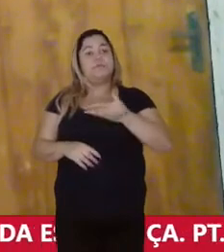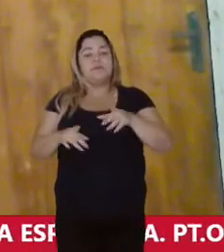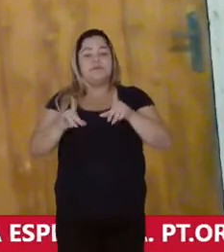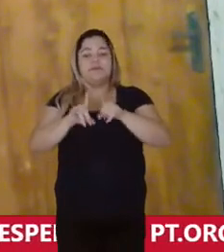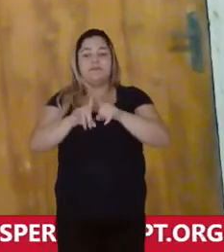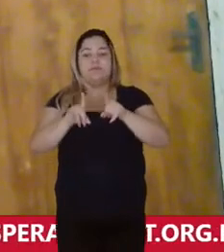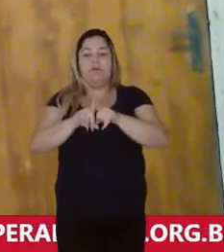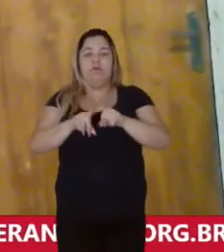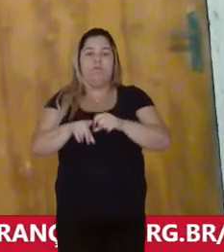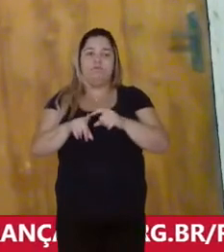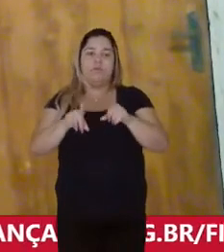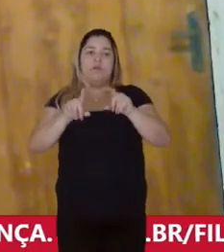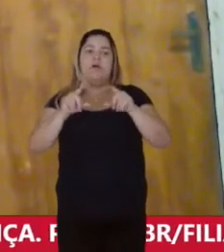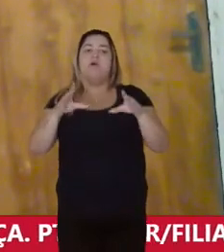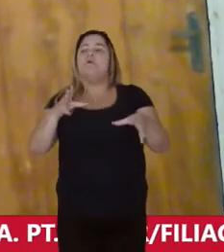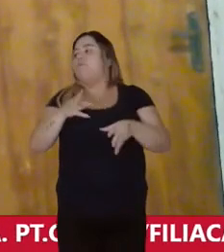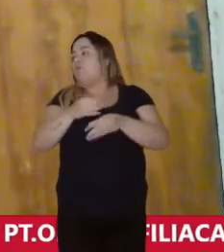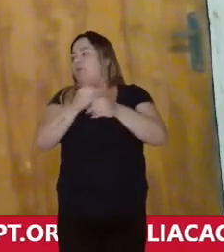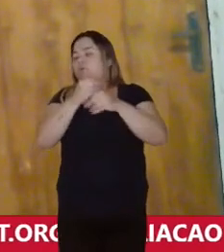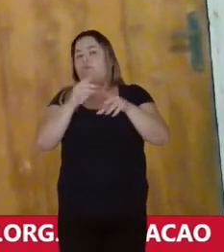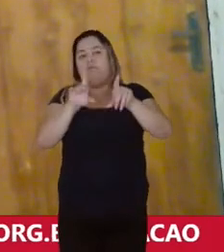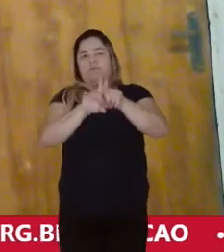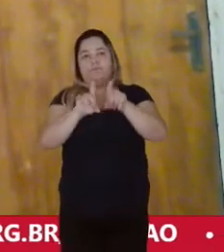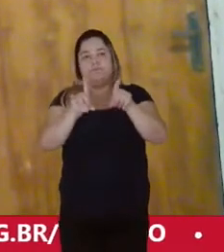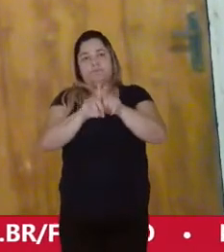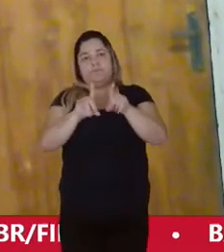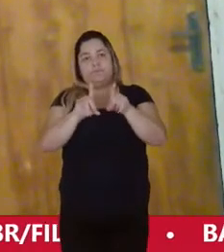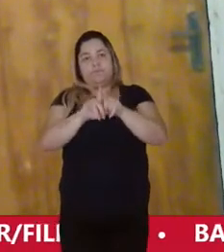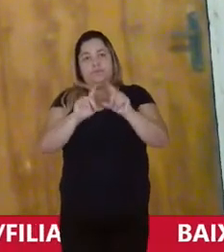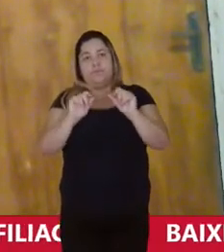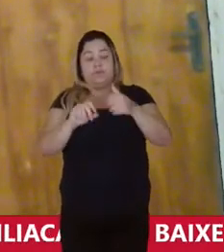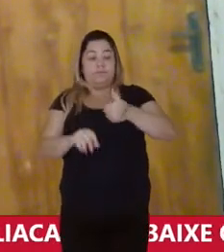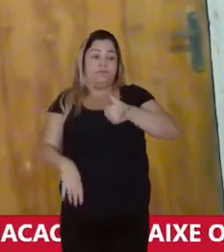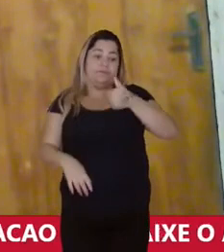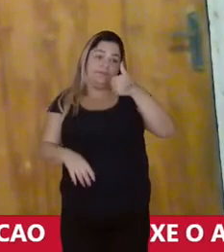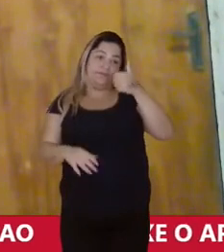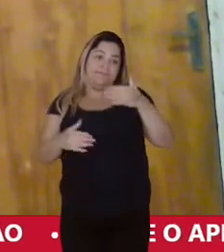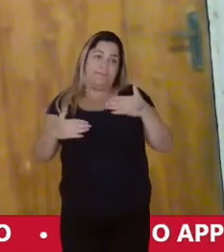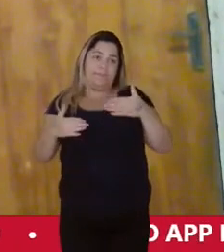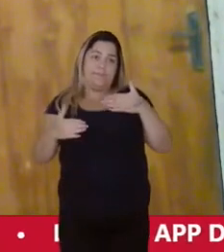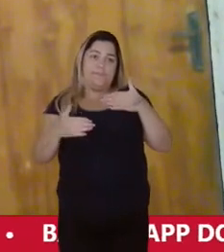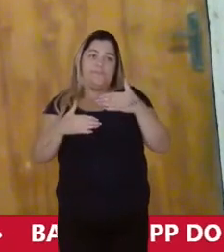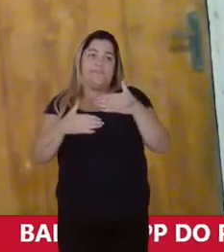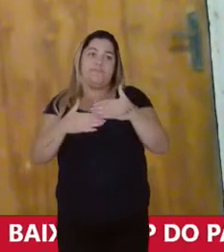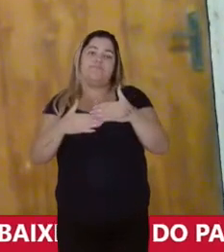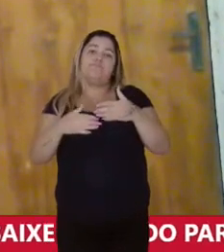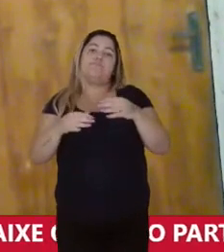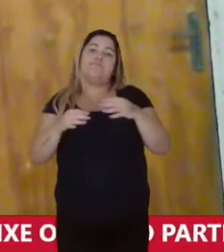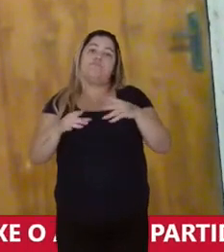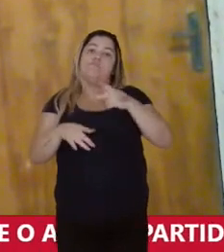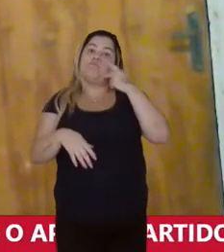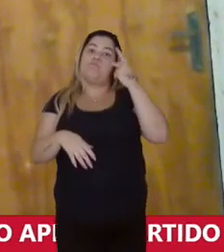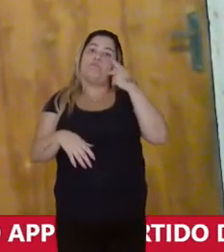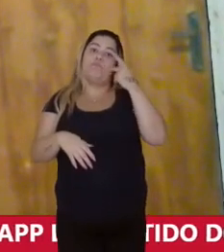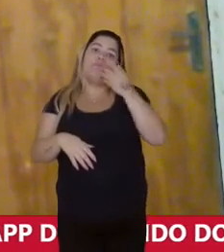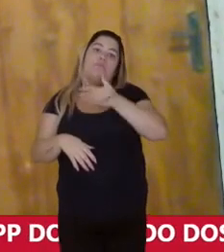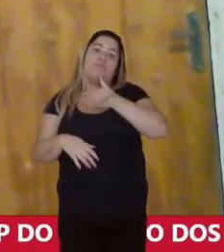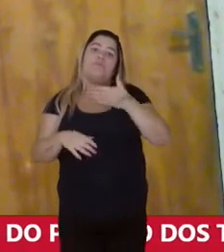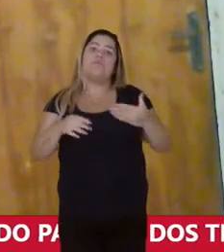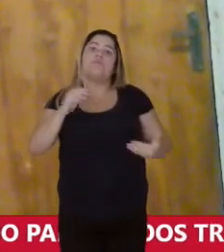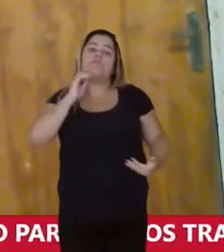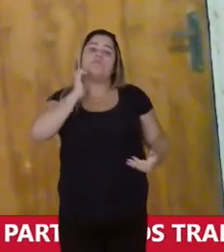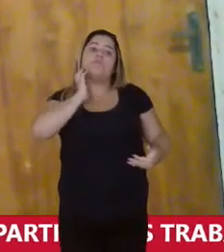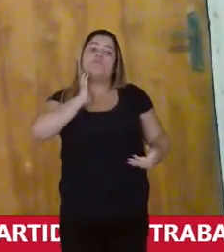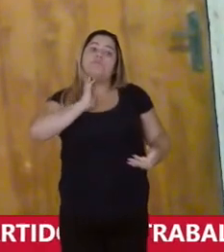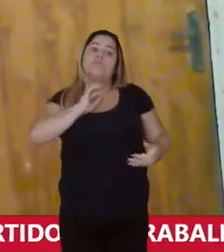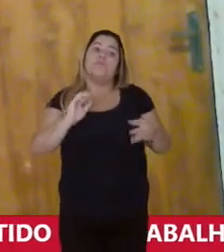defendeu, mas implementou isso de fato, né? Na melhoria, no avanço das políticas públicas para a nossa população. Então,